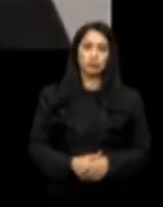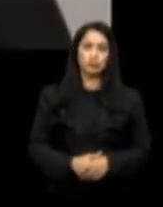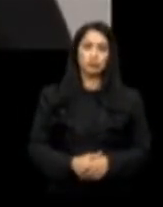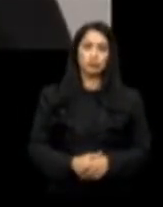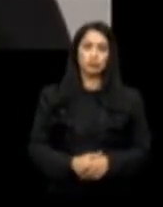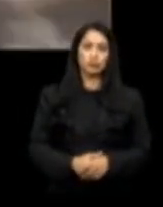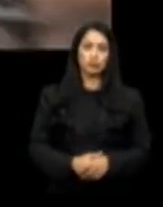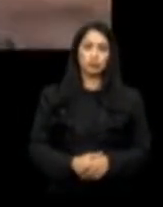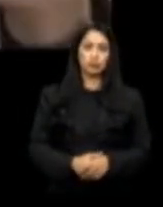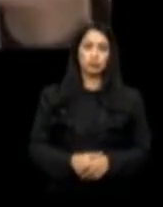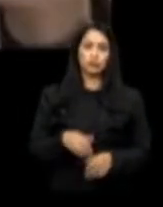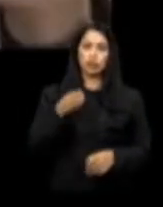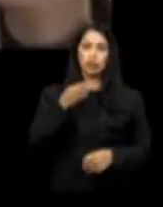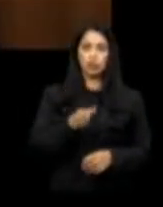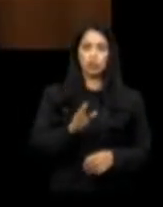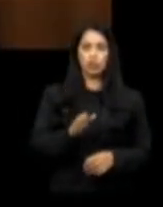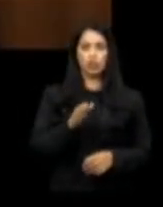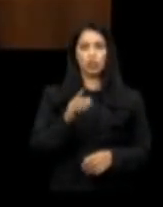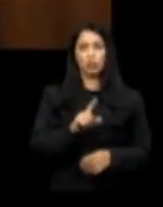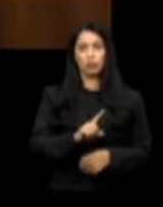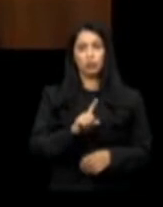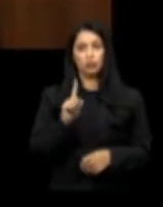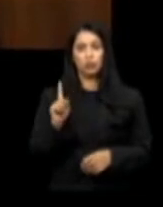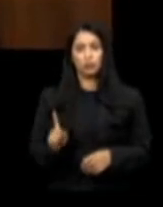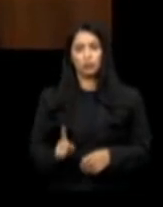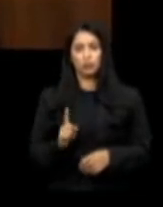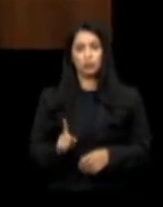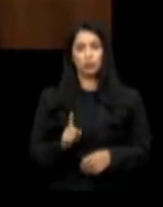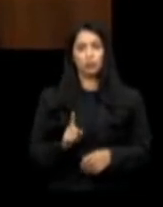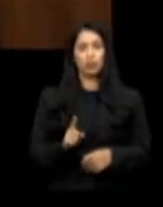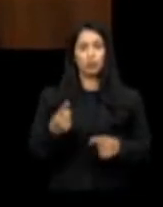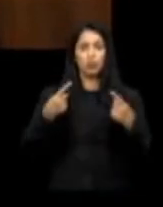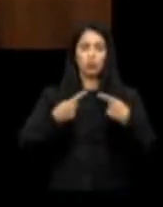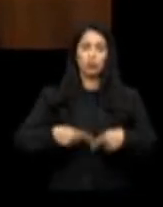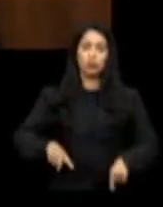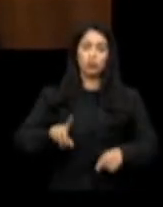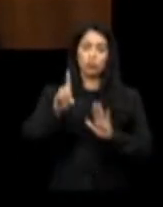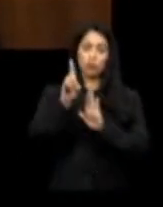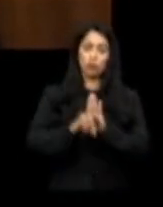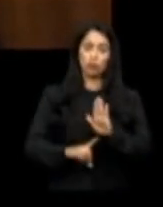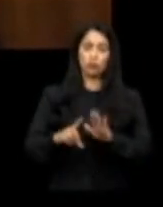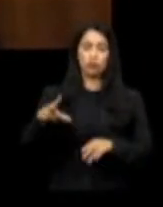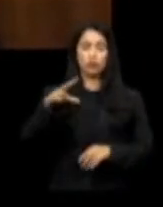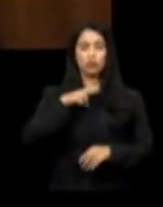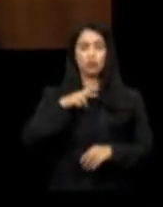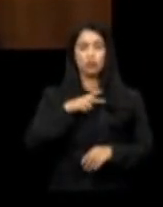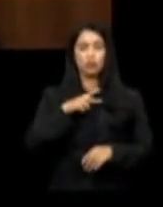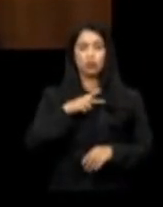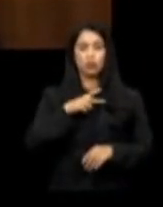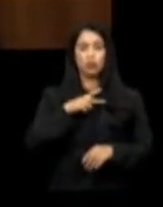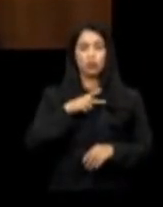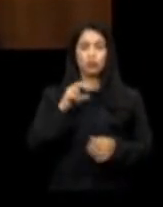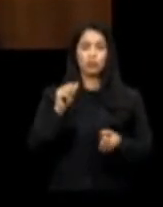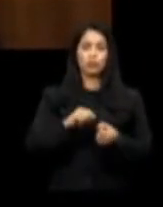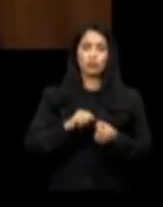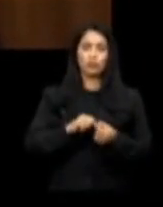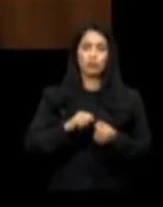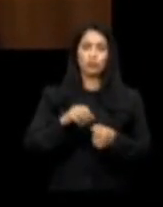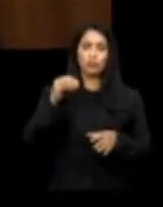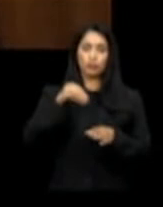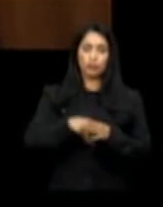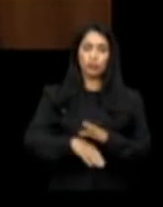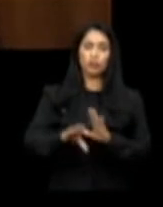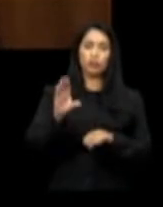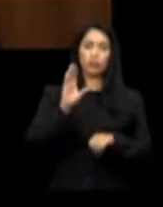seja de modo direto ou indireto, causando-lhe dano ao seu direito de privacidade. Assim, aos contribuintes foi assegurado